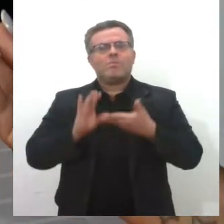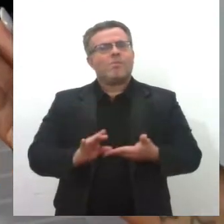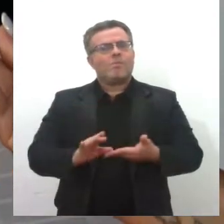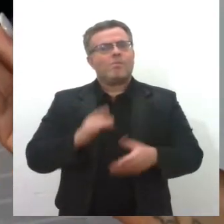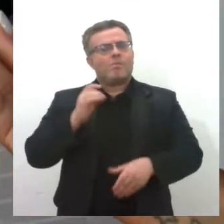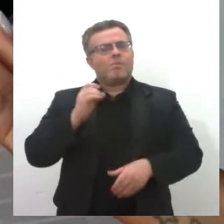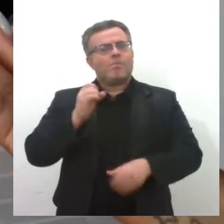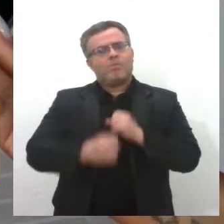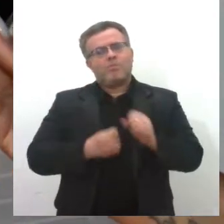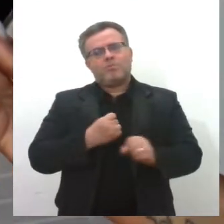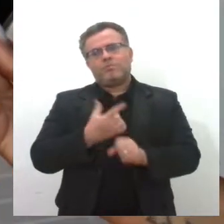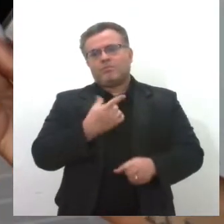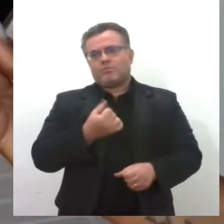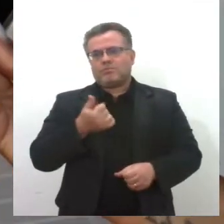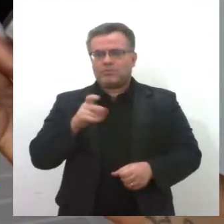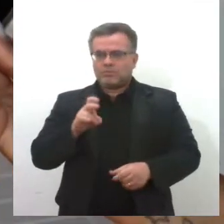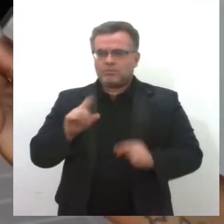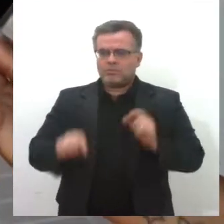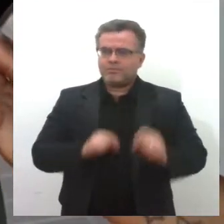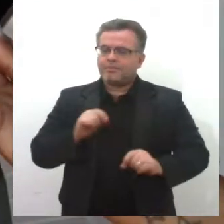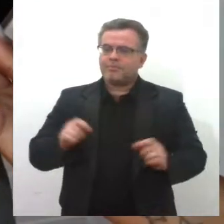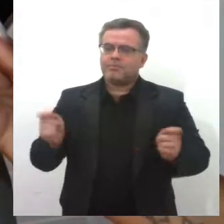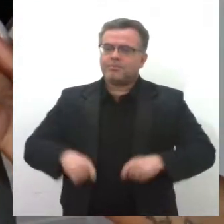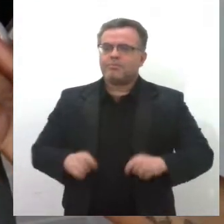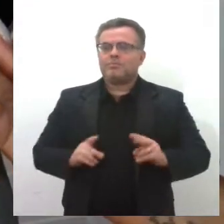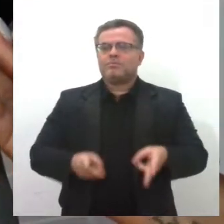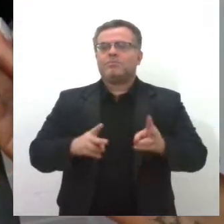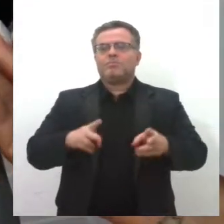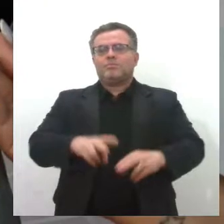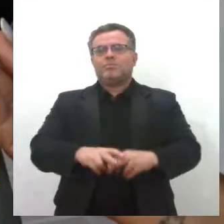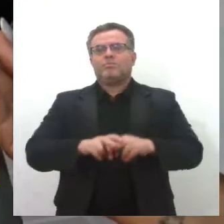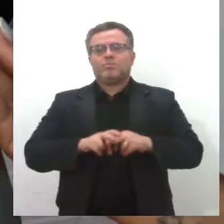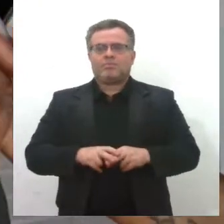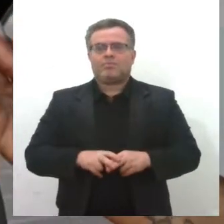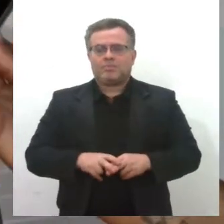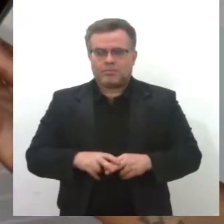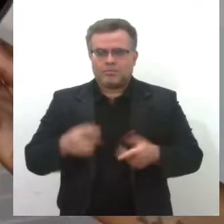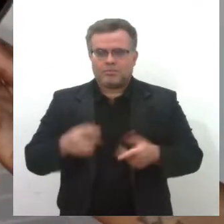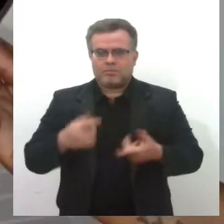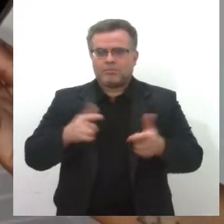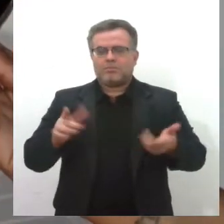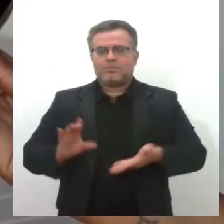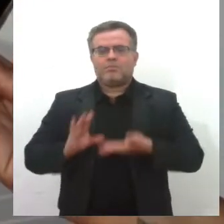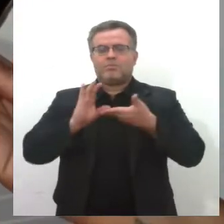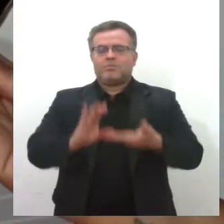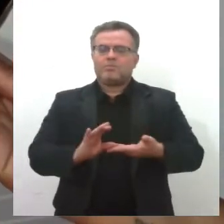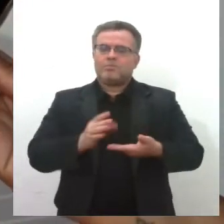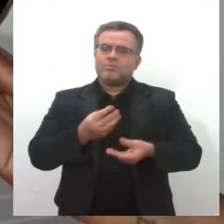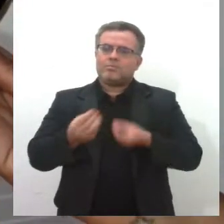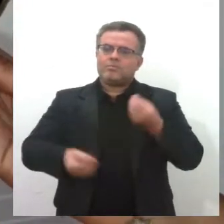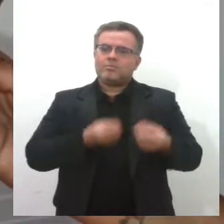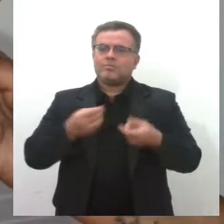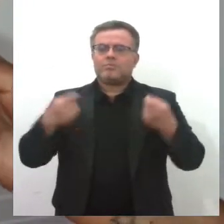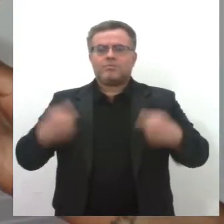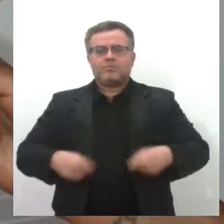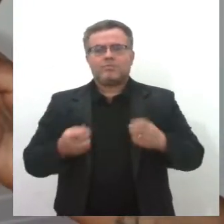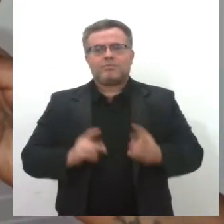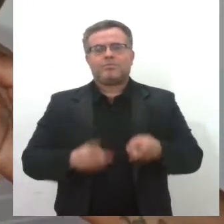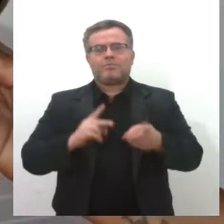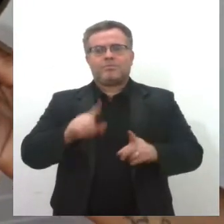ano de 2015. Então, nós não tínhamos investimento, e investimento é necessário para a geração